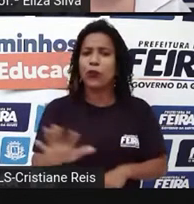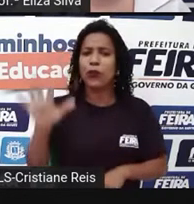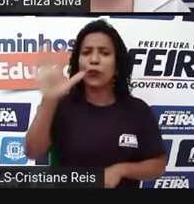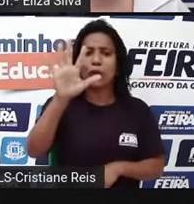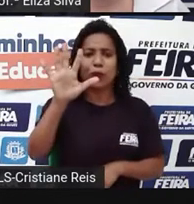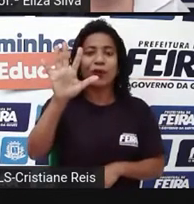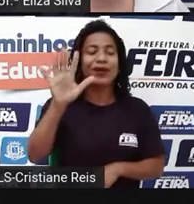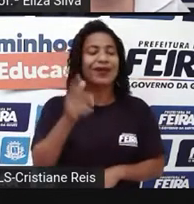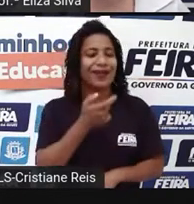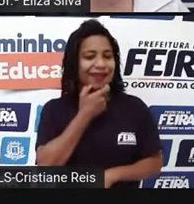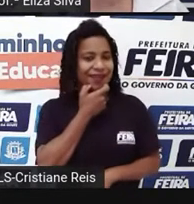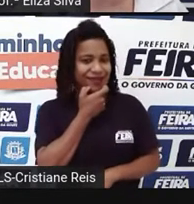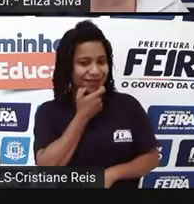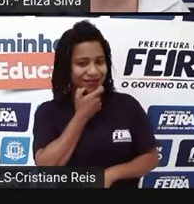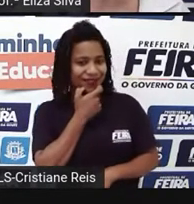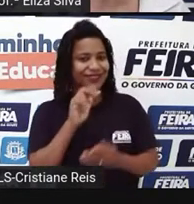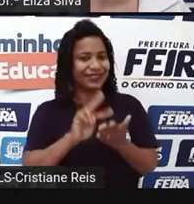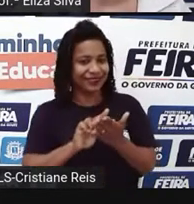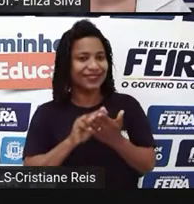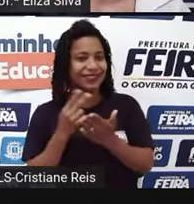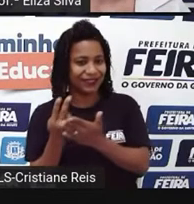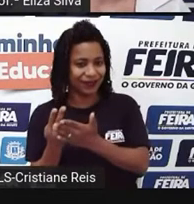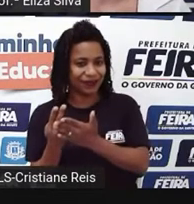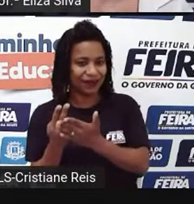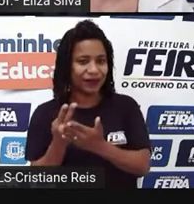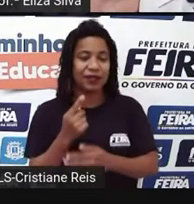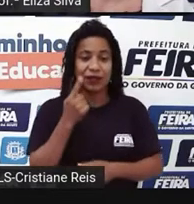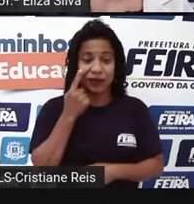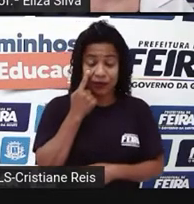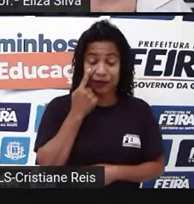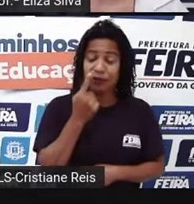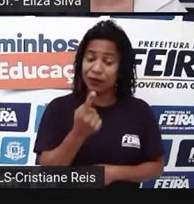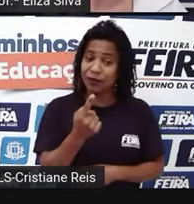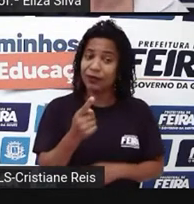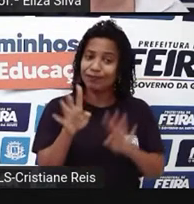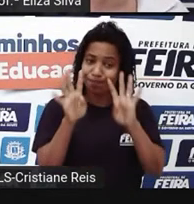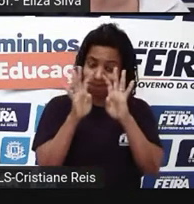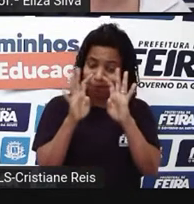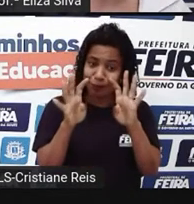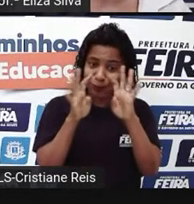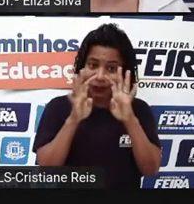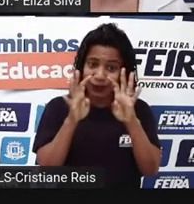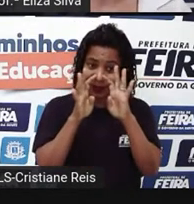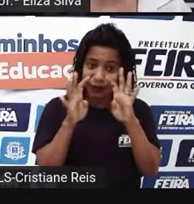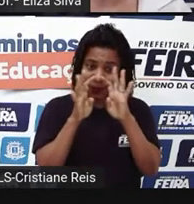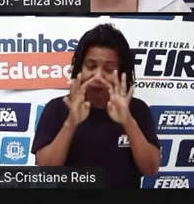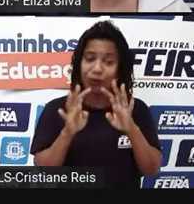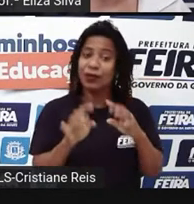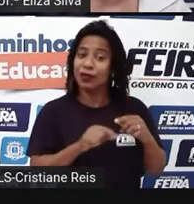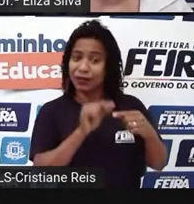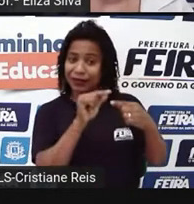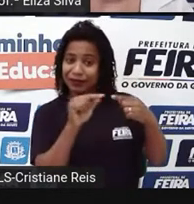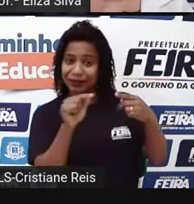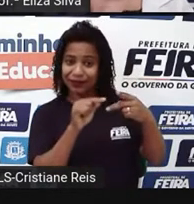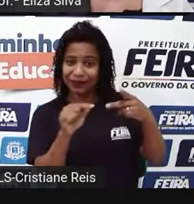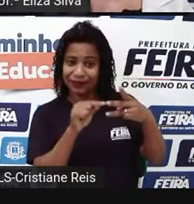em inglês e a tradução, ok? Mas assim, eu gostaria que vocês prestassem atenção a alguns